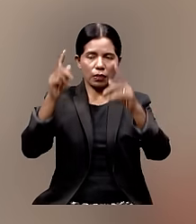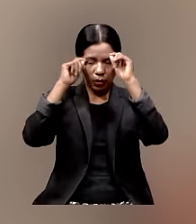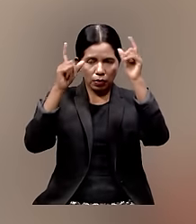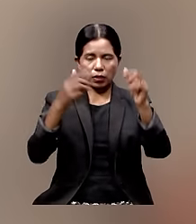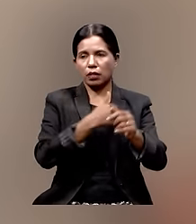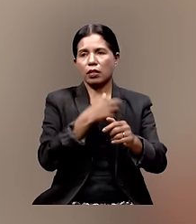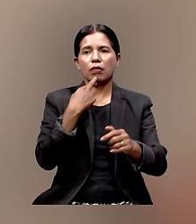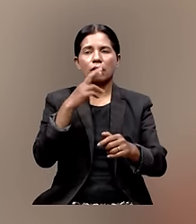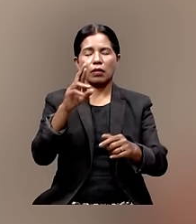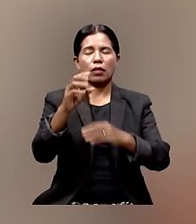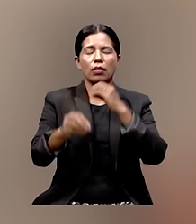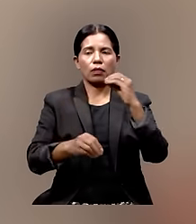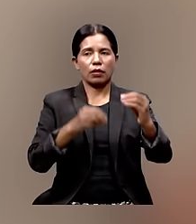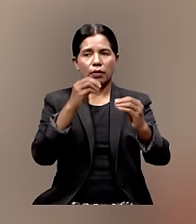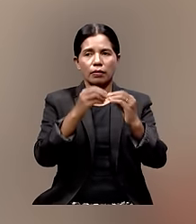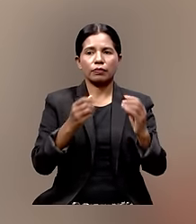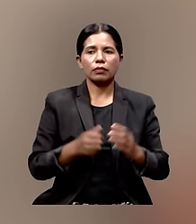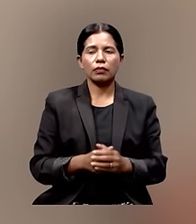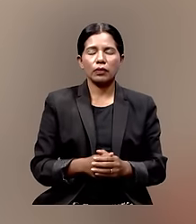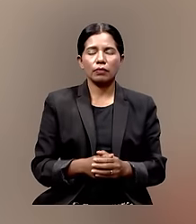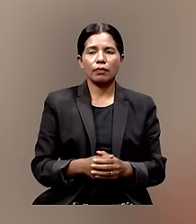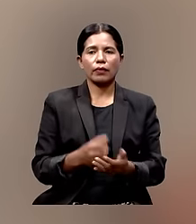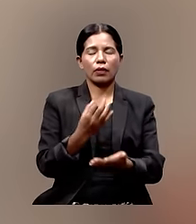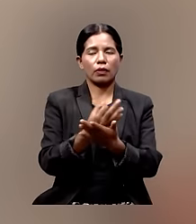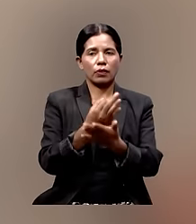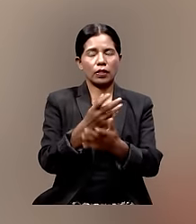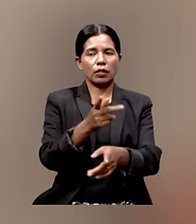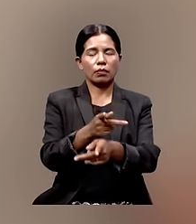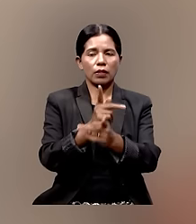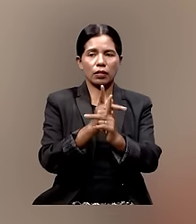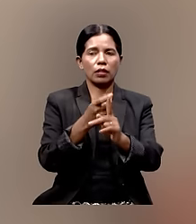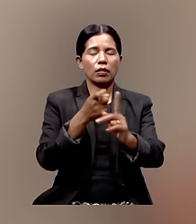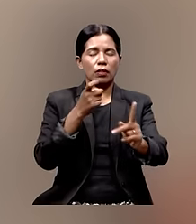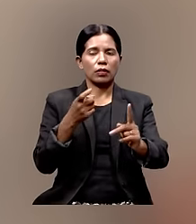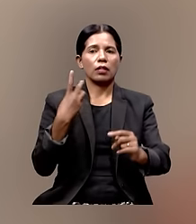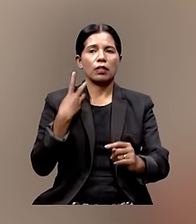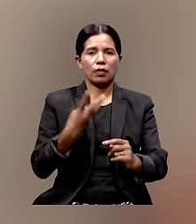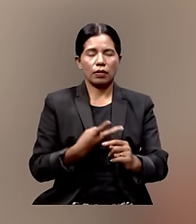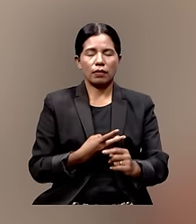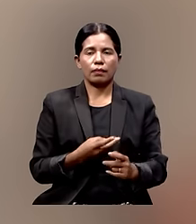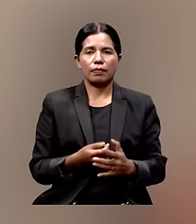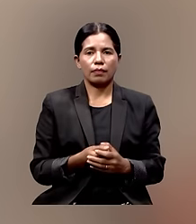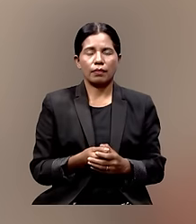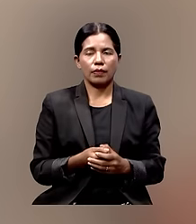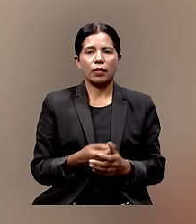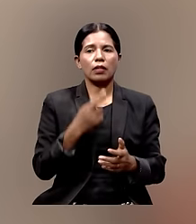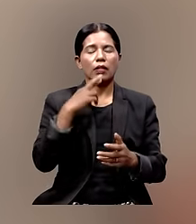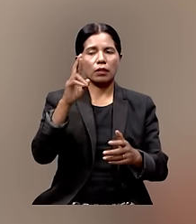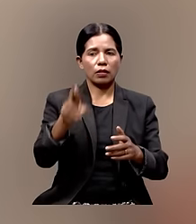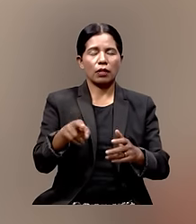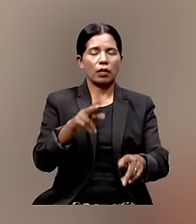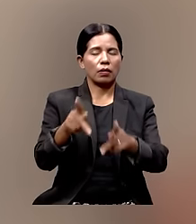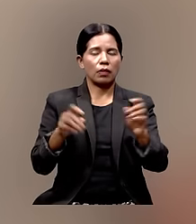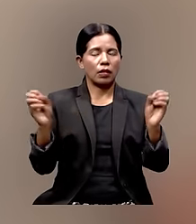responde significa cata divides neve mas cusit não o ver se lá responde não é mal